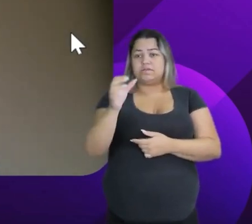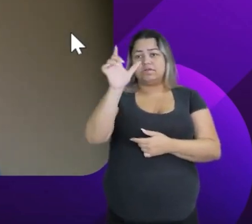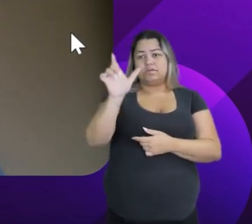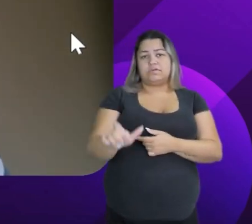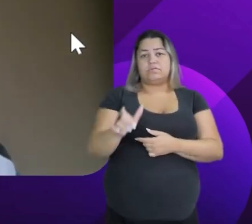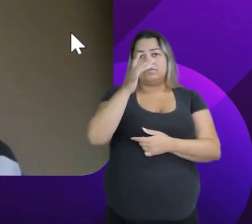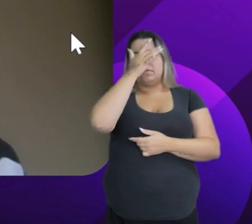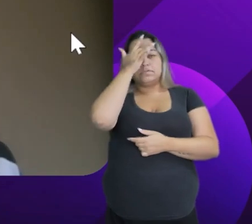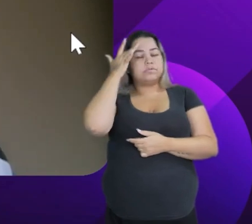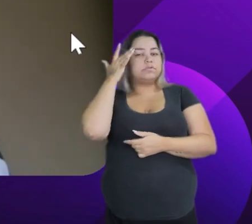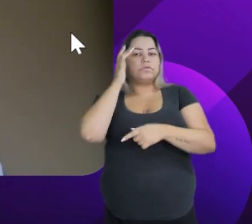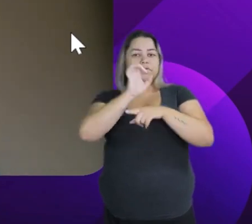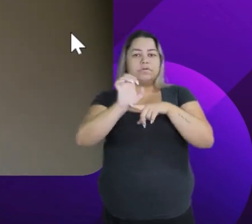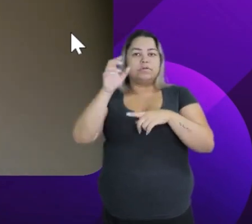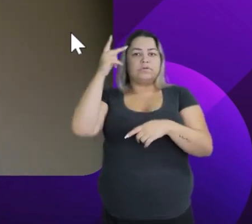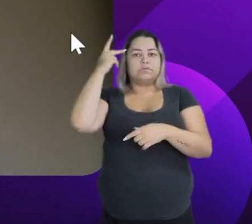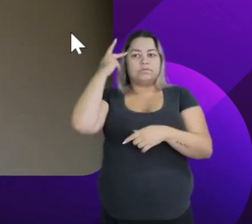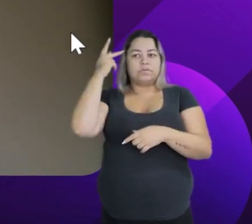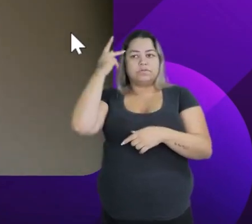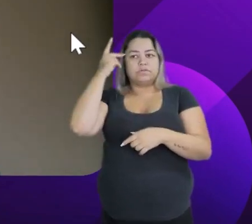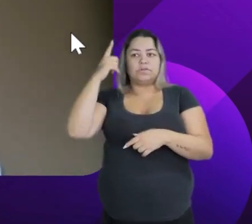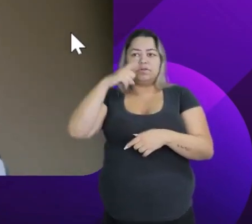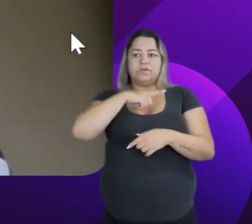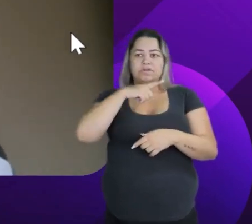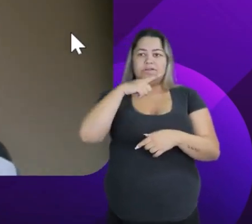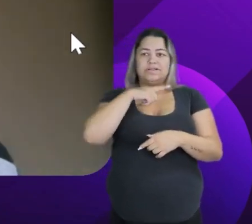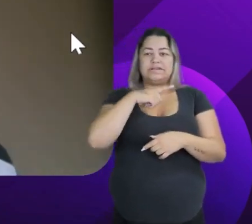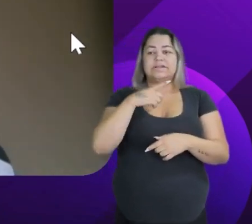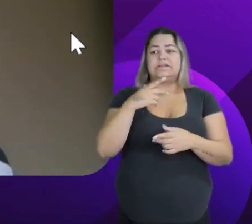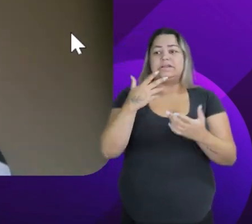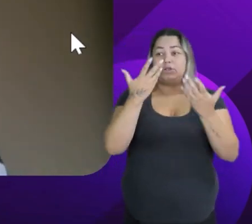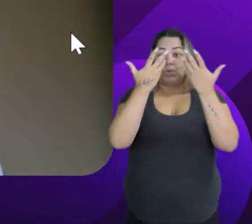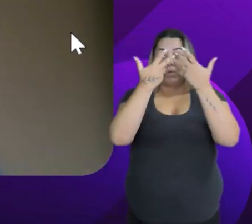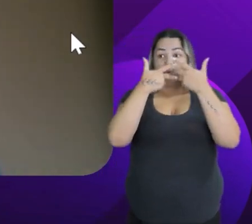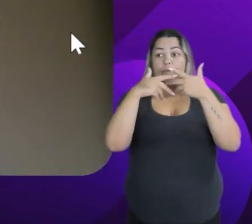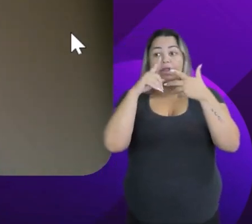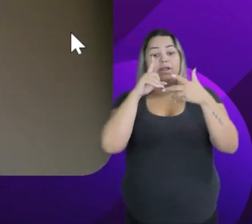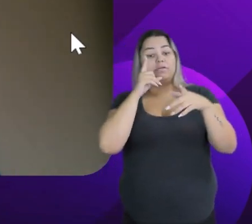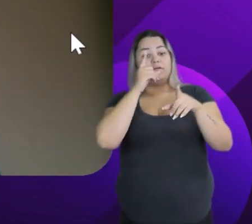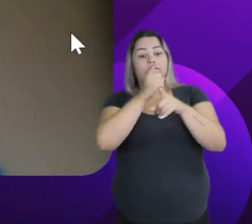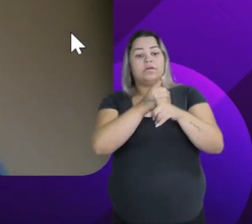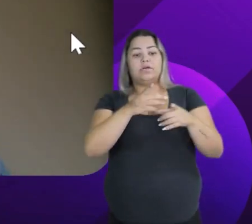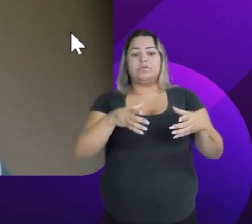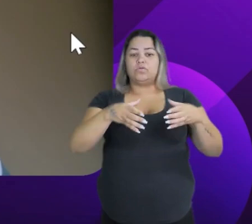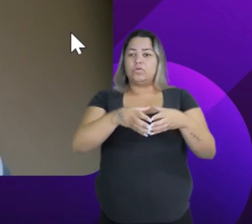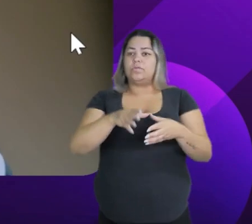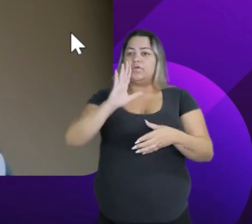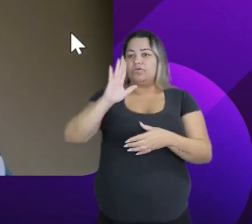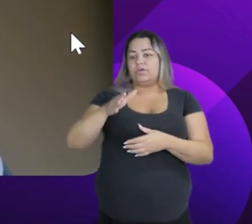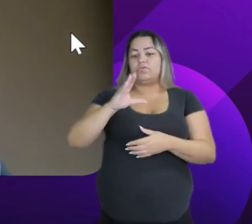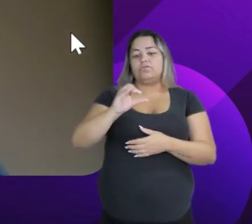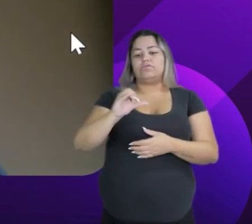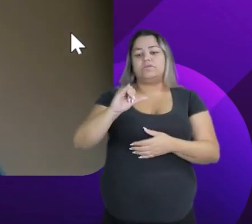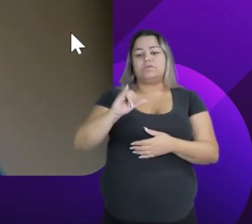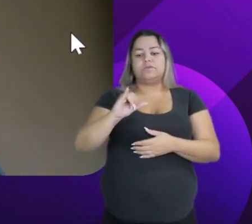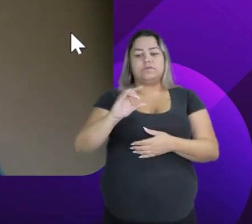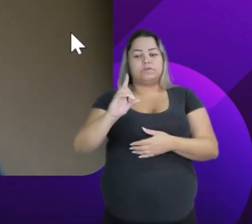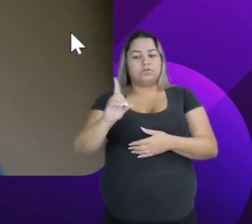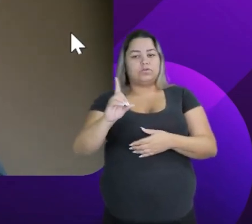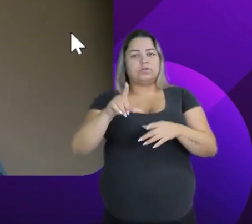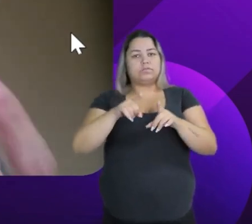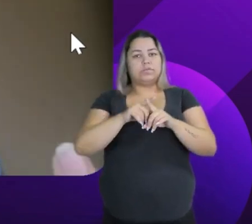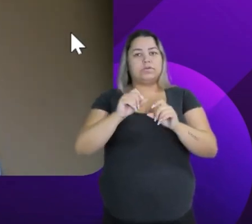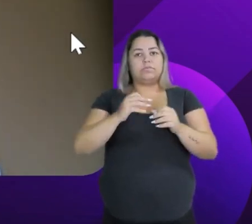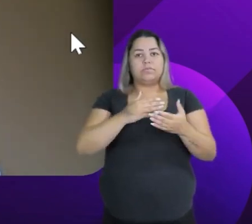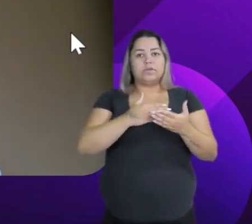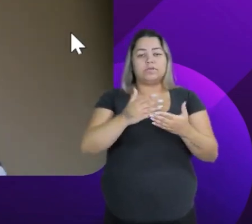de São Paulo possui algum tipo de neurodivergência identificada, classificada já com um CID, e aí a gente começa a